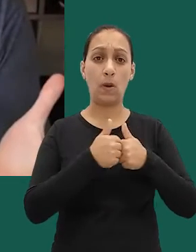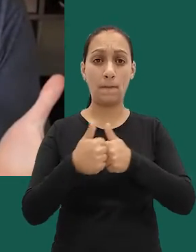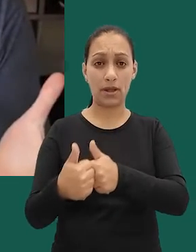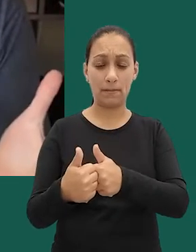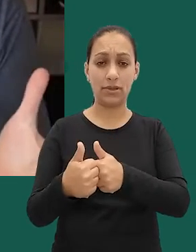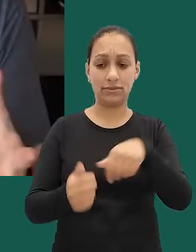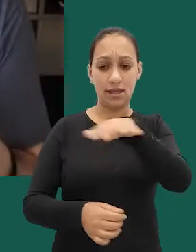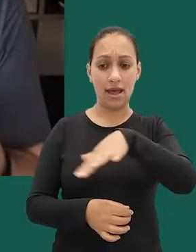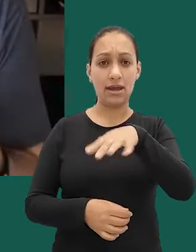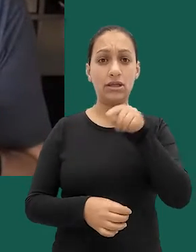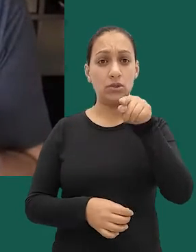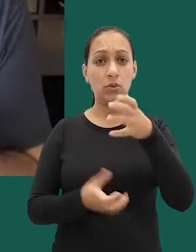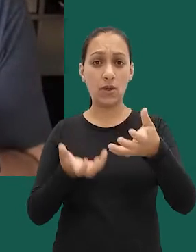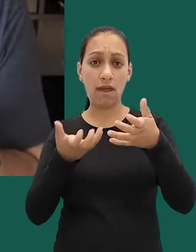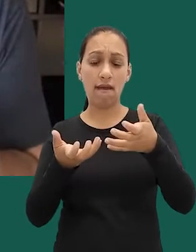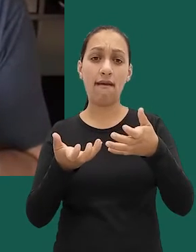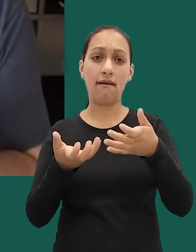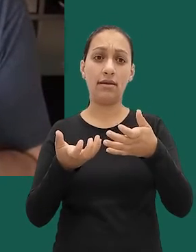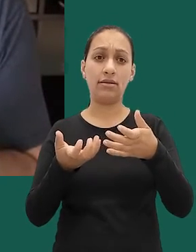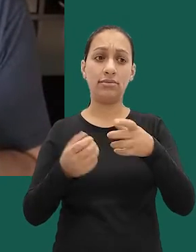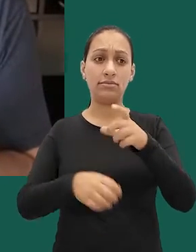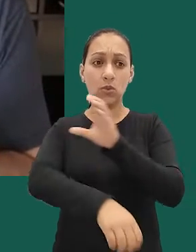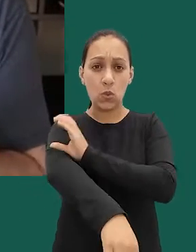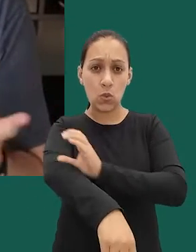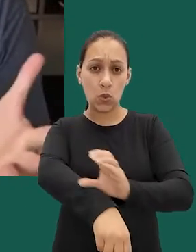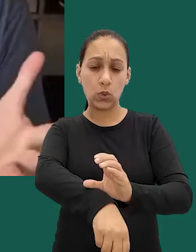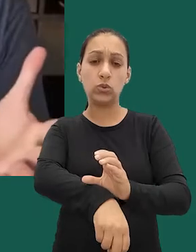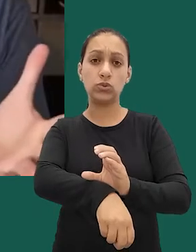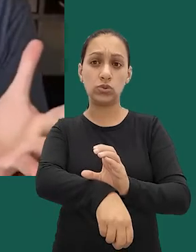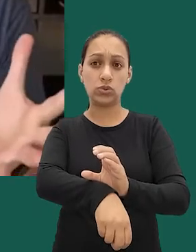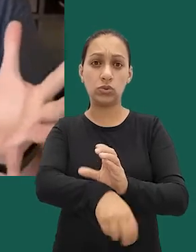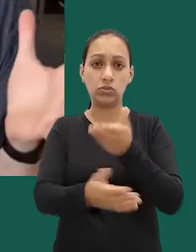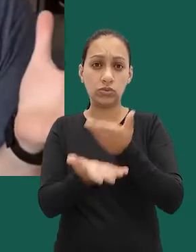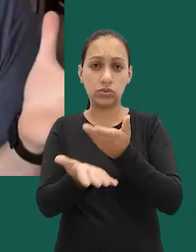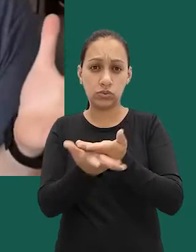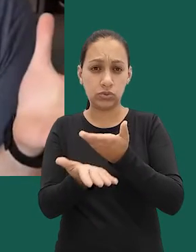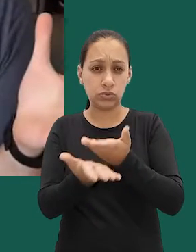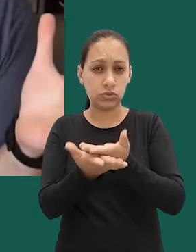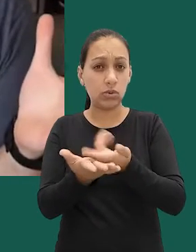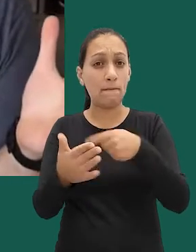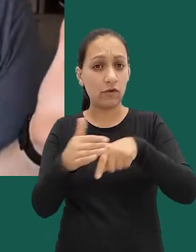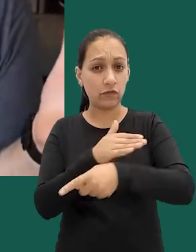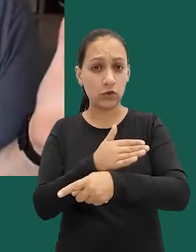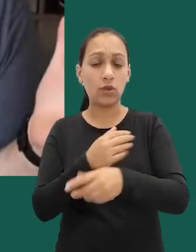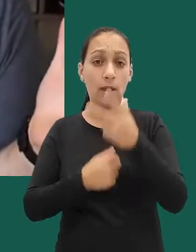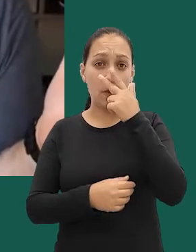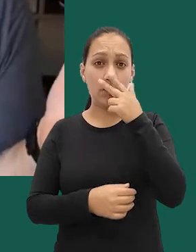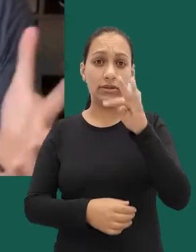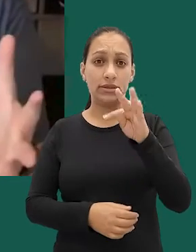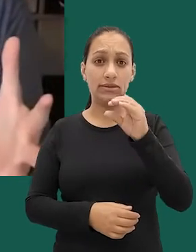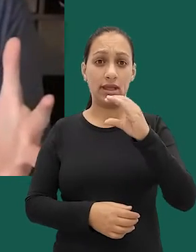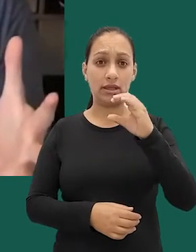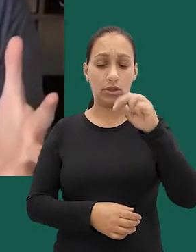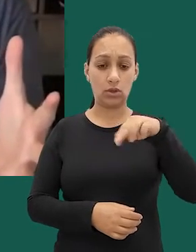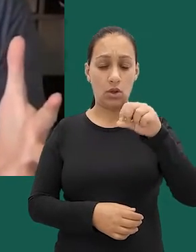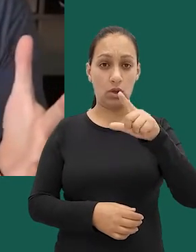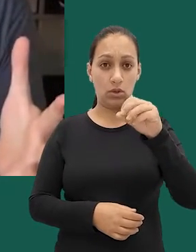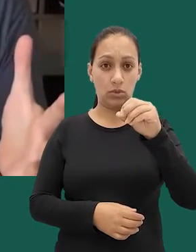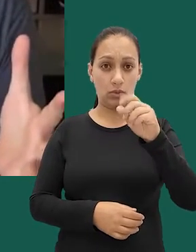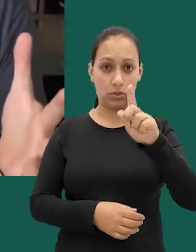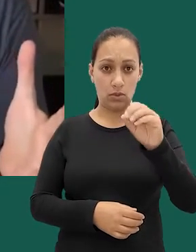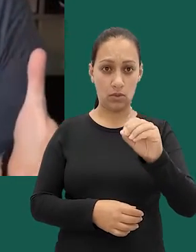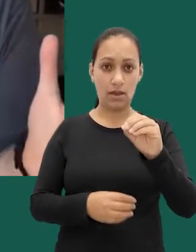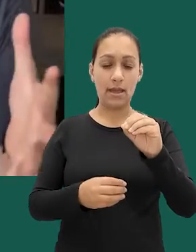a área que você gostaria de ir. Você tem um curso bem intensivo, que é como se fosse um tecnólogo já é uma faculdade